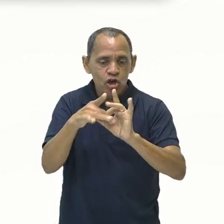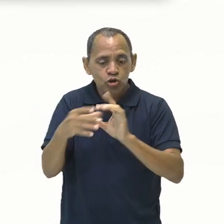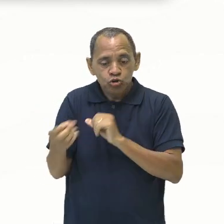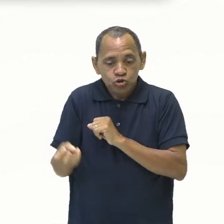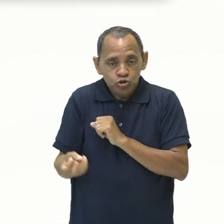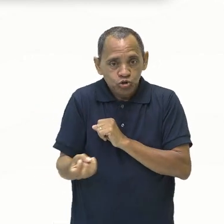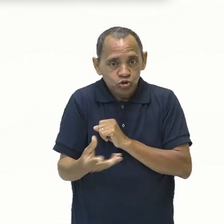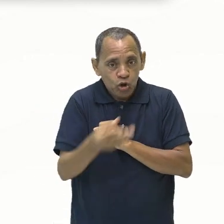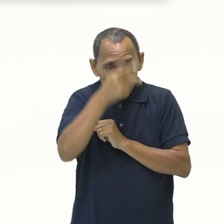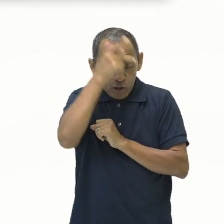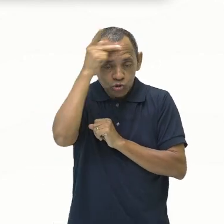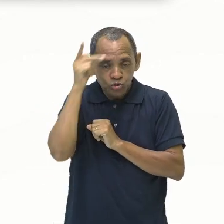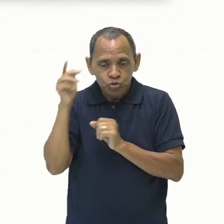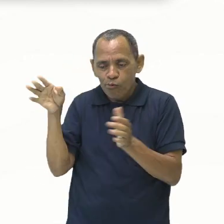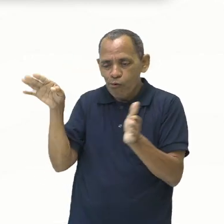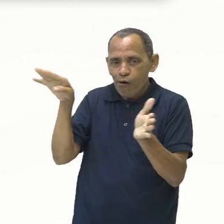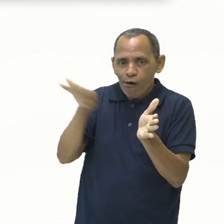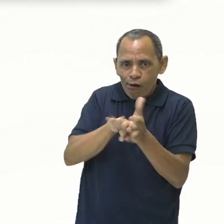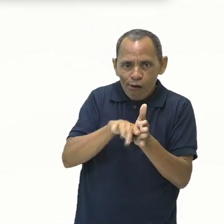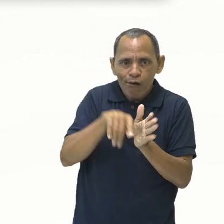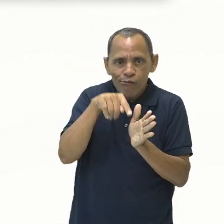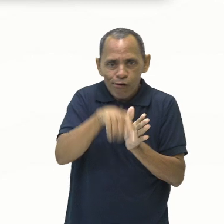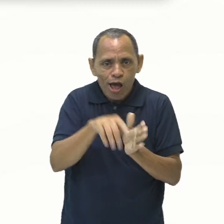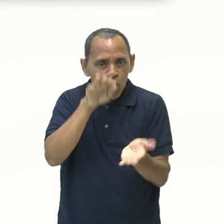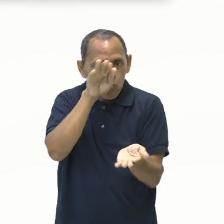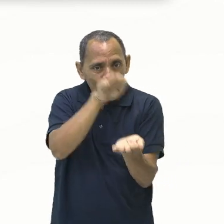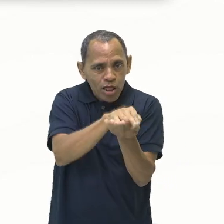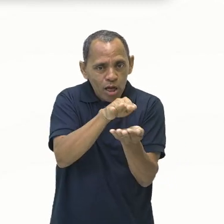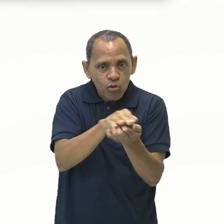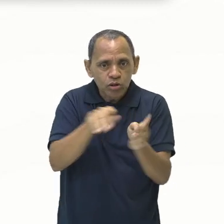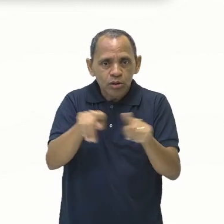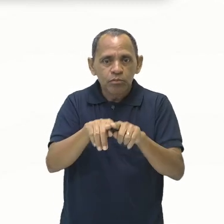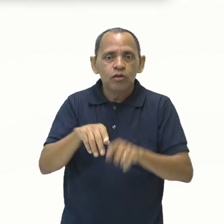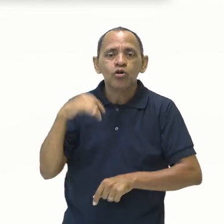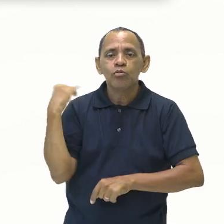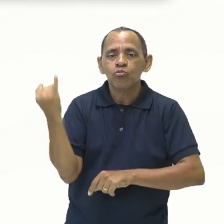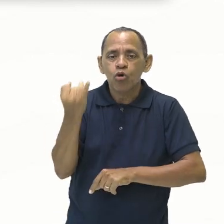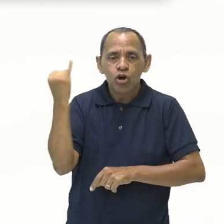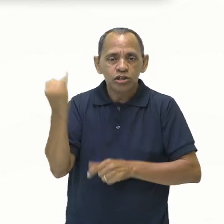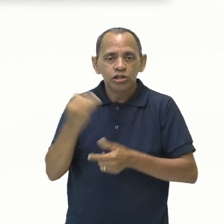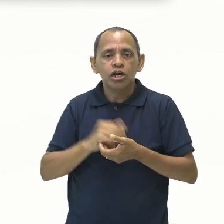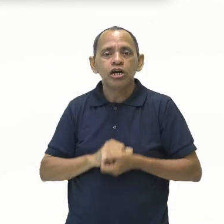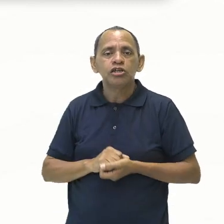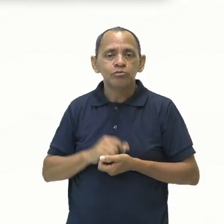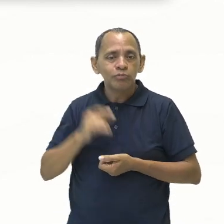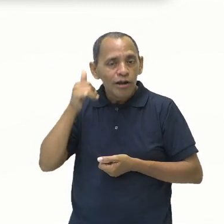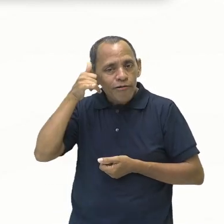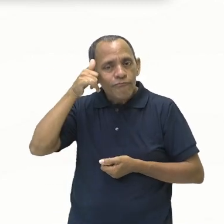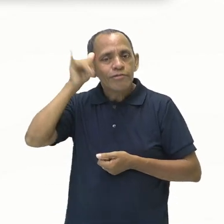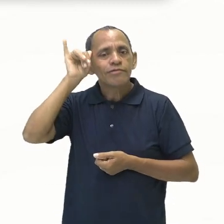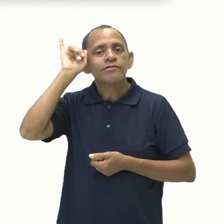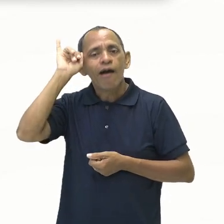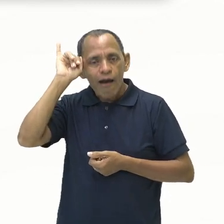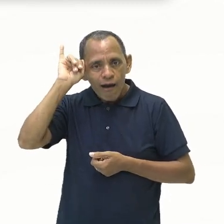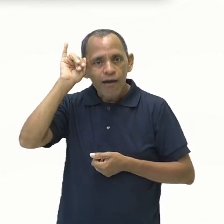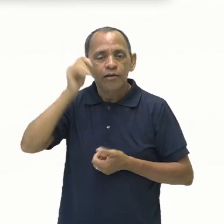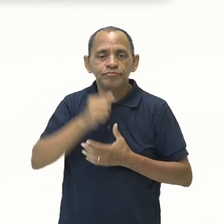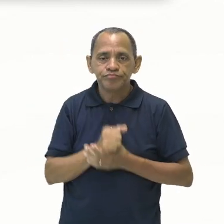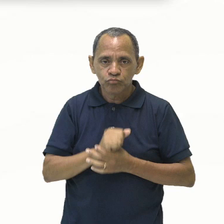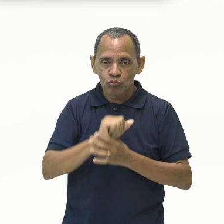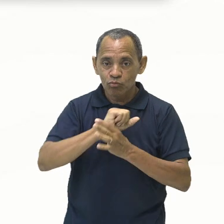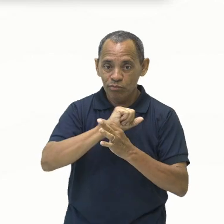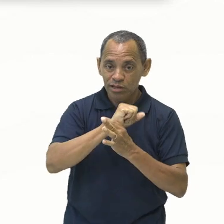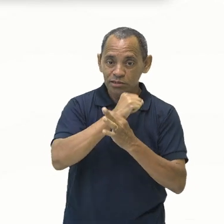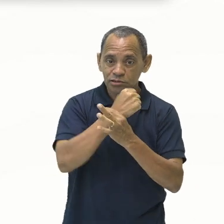foram chegando. E isso foi fundamental para inibir uma resistência ao domínio